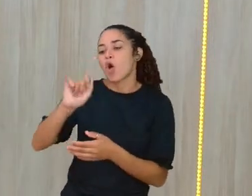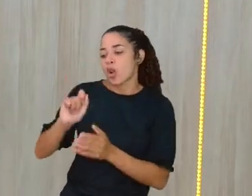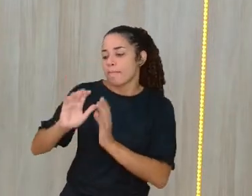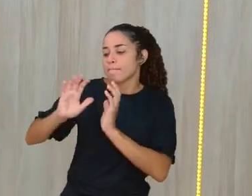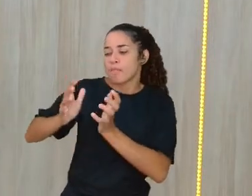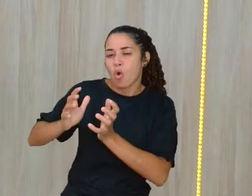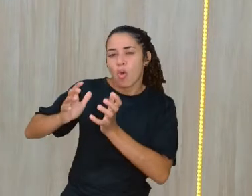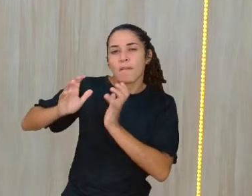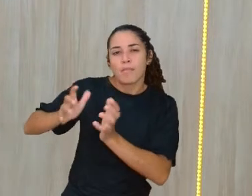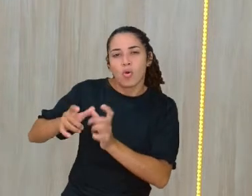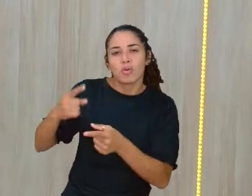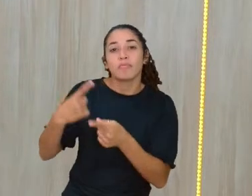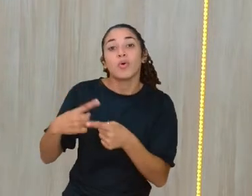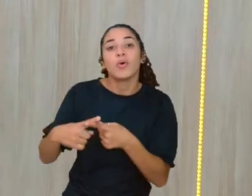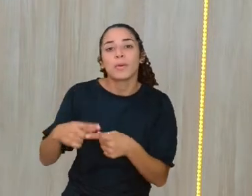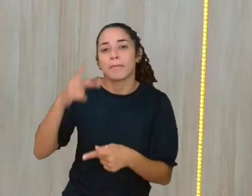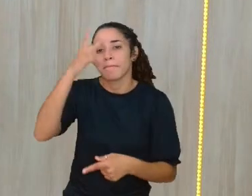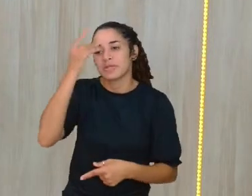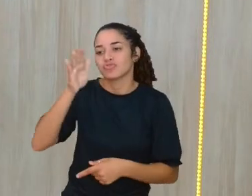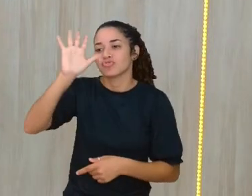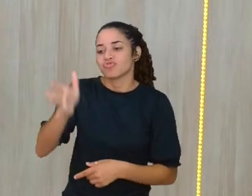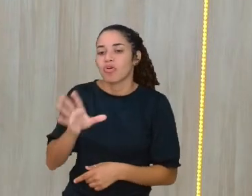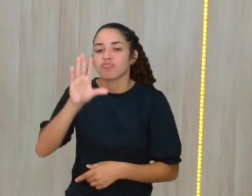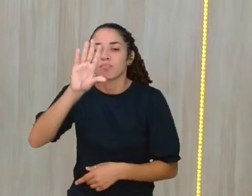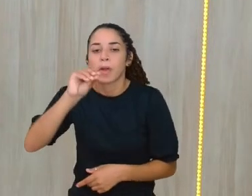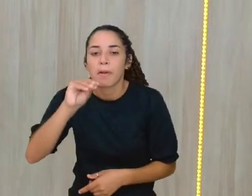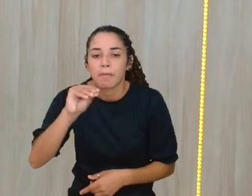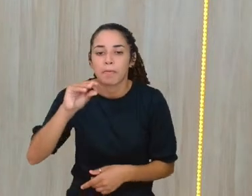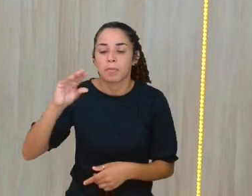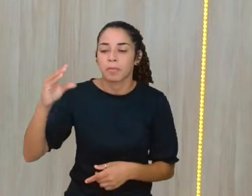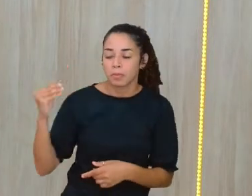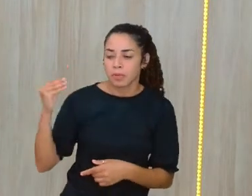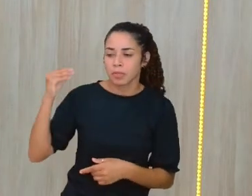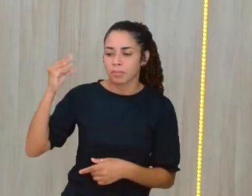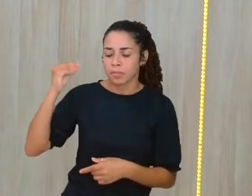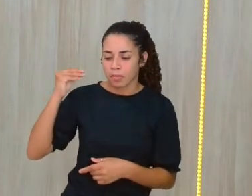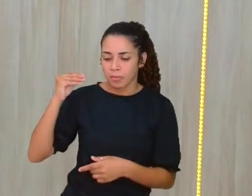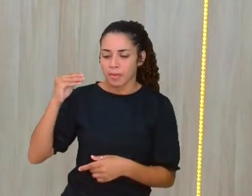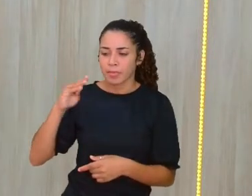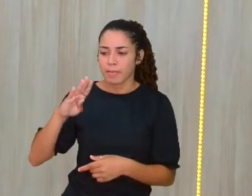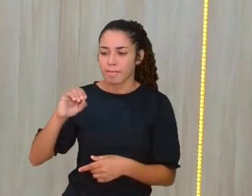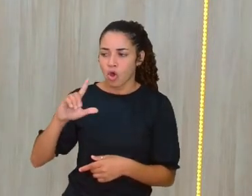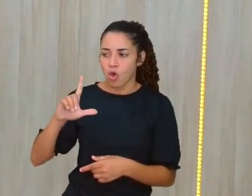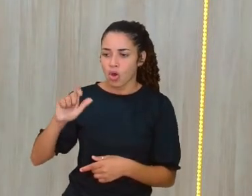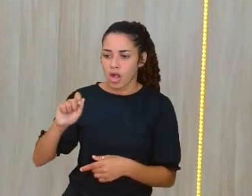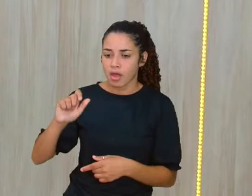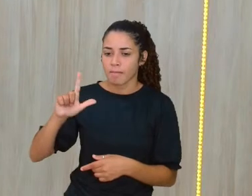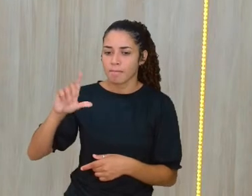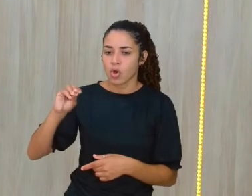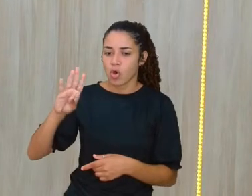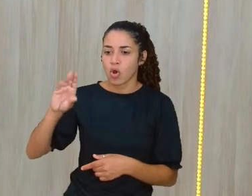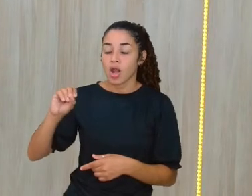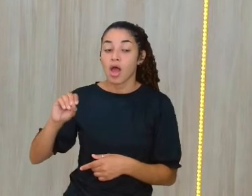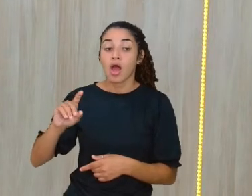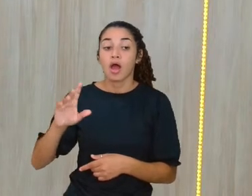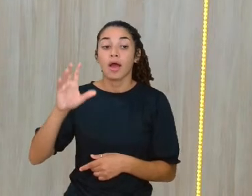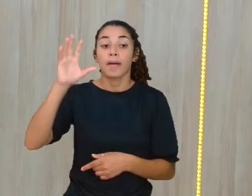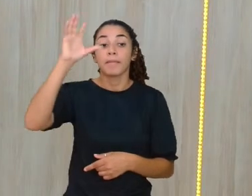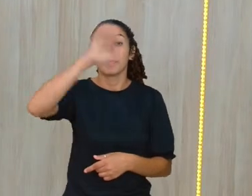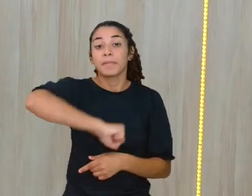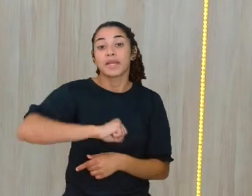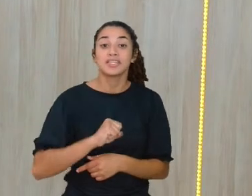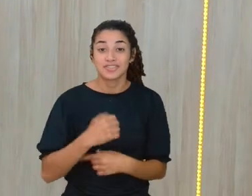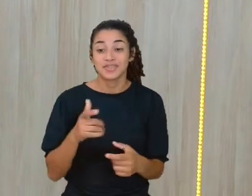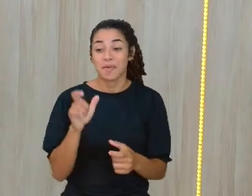já repetiu essa palavra ligado ao objeto inúmeras vezes. É assim que o ser humano aprende.